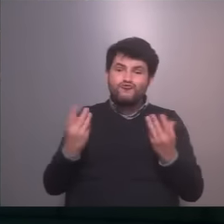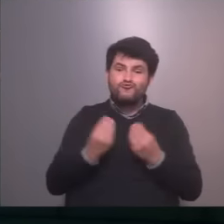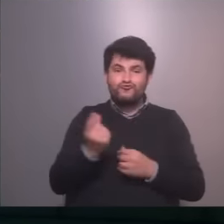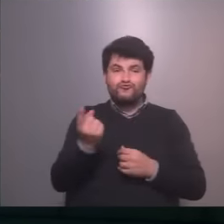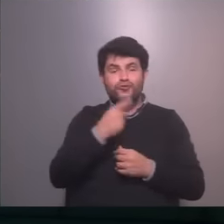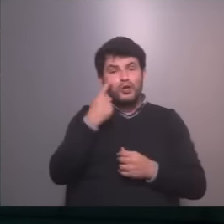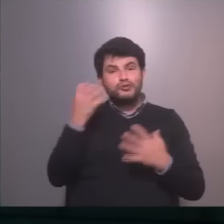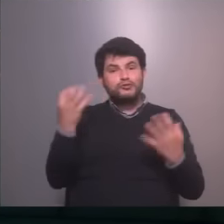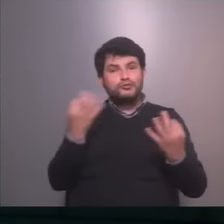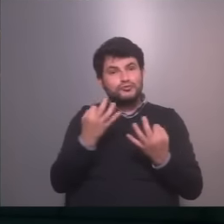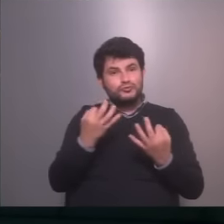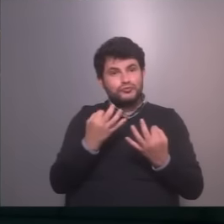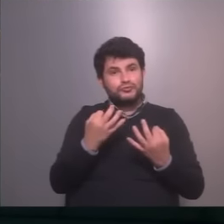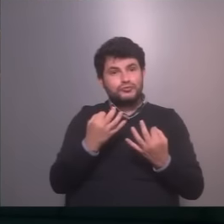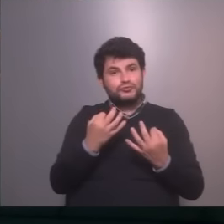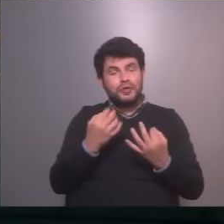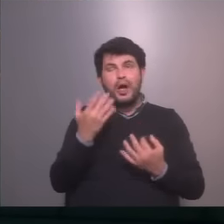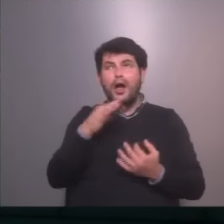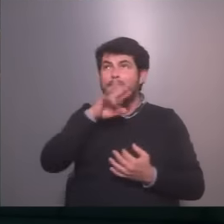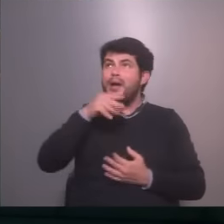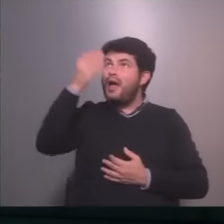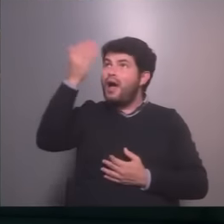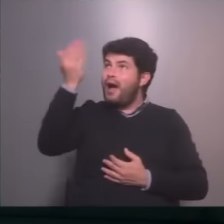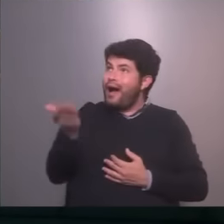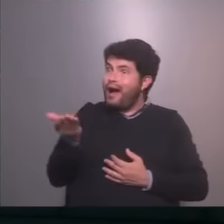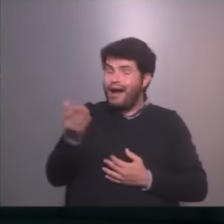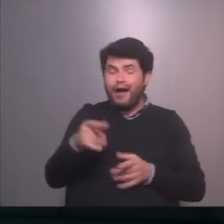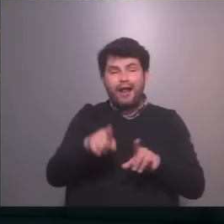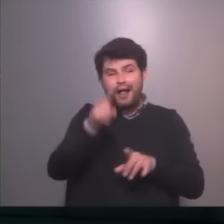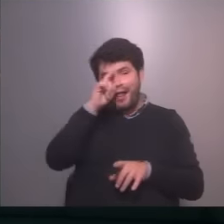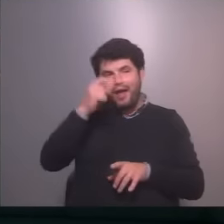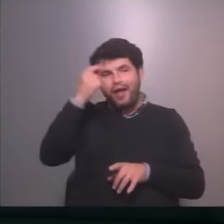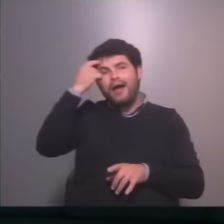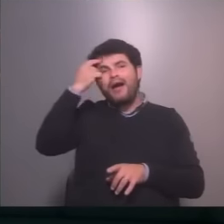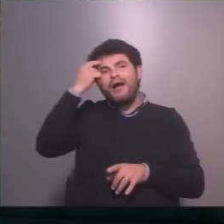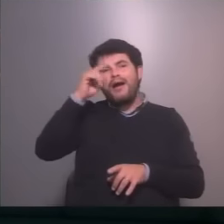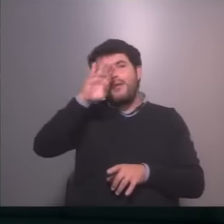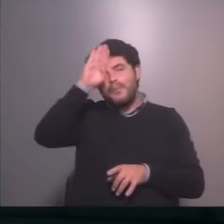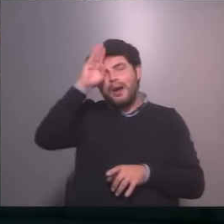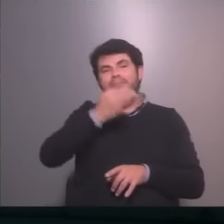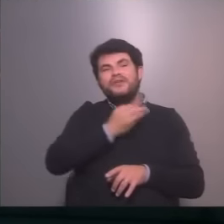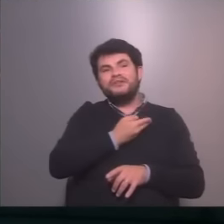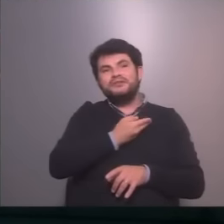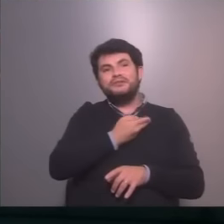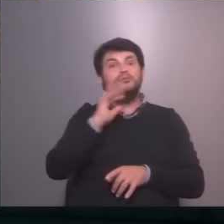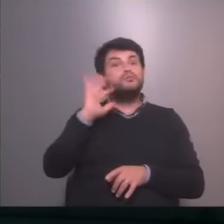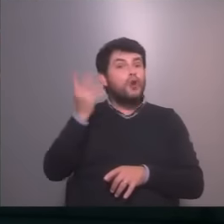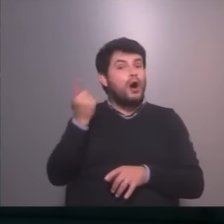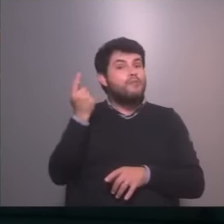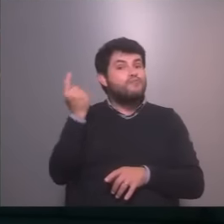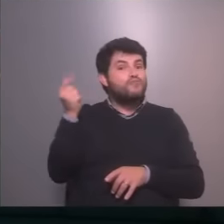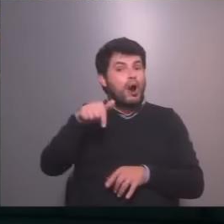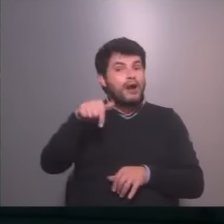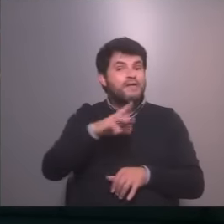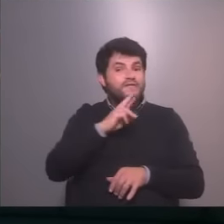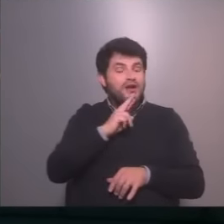escolas. Aqui em Fátima, podemos, todos juntos, reconhecer que temos